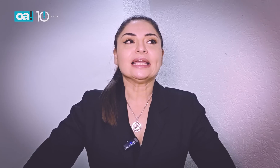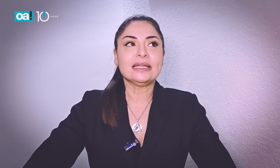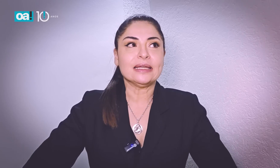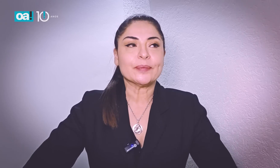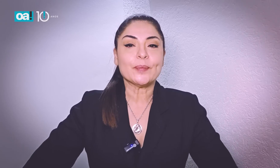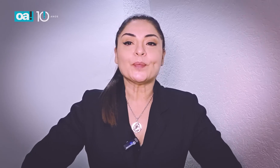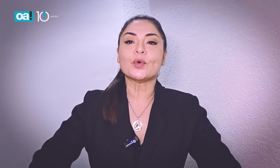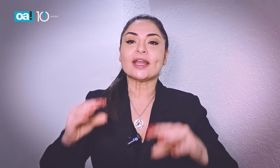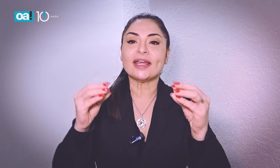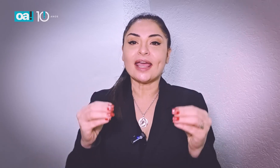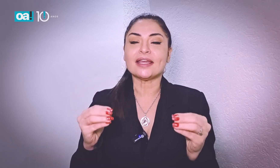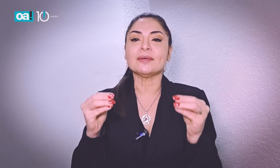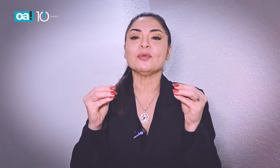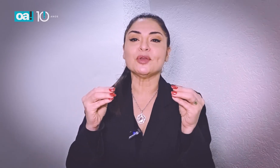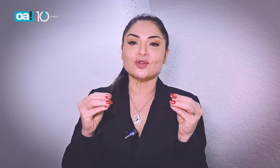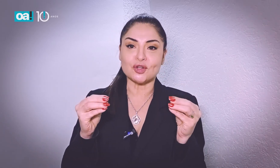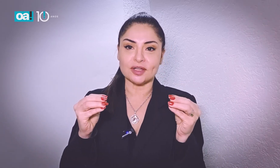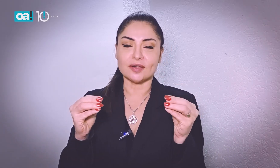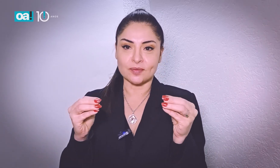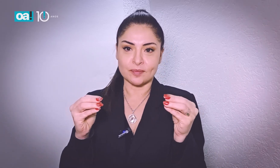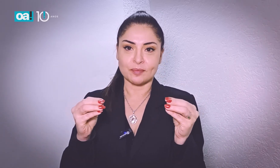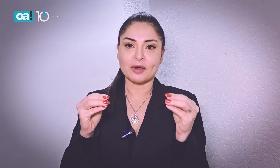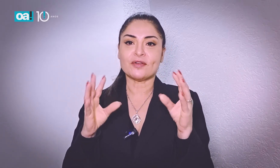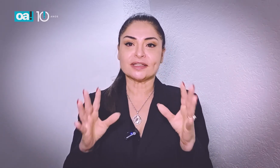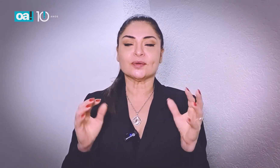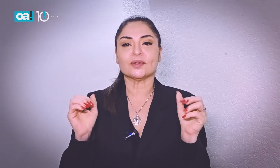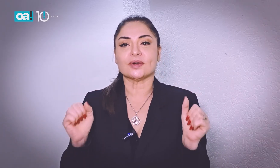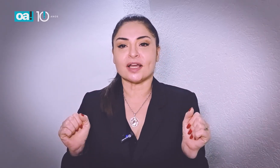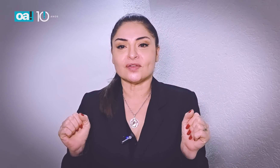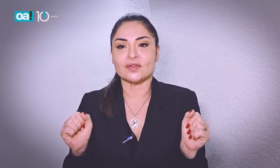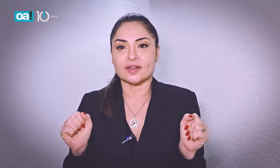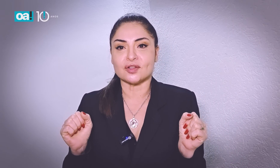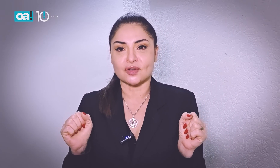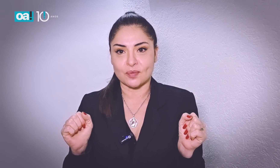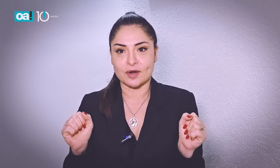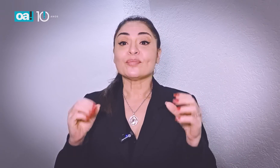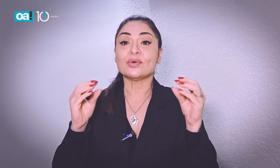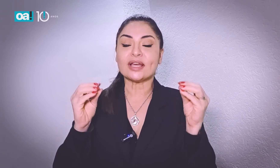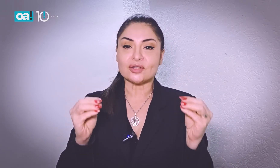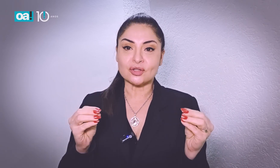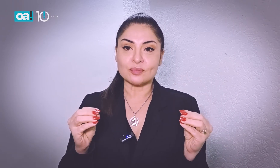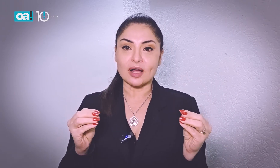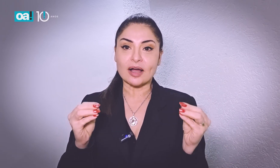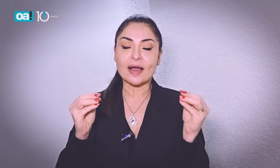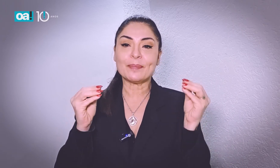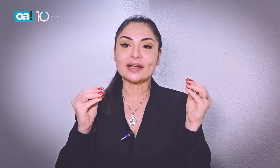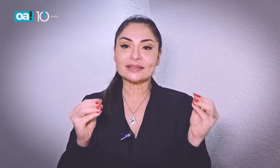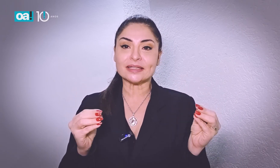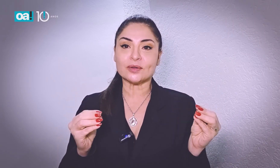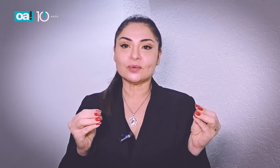E aí, por que me pediram para fazer um Recordar e Viver da Dilma? Porque a